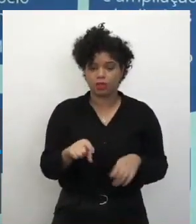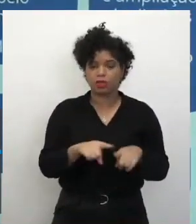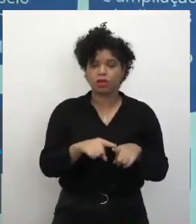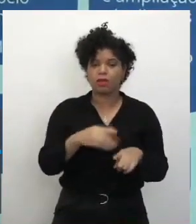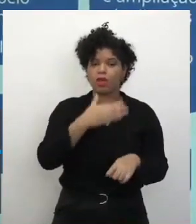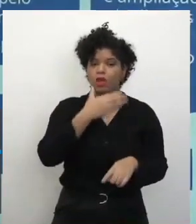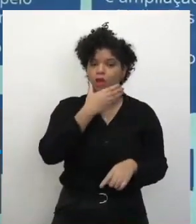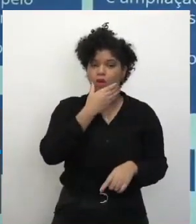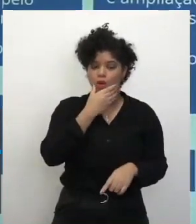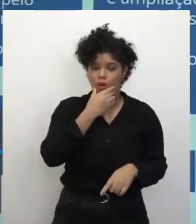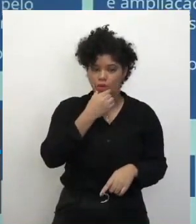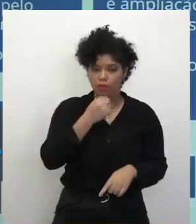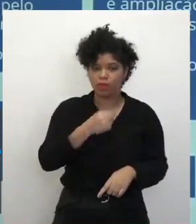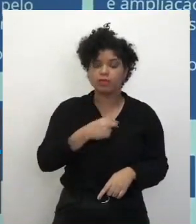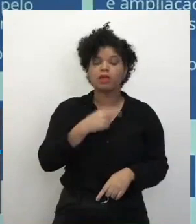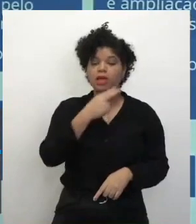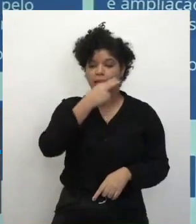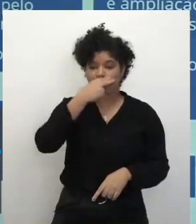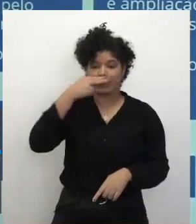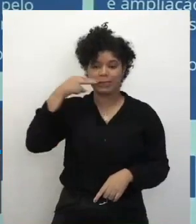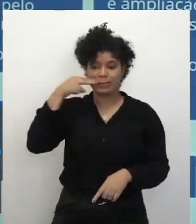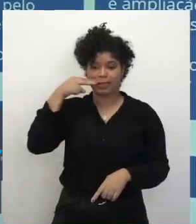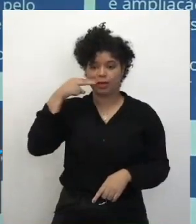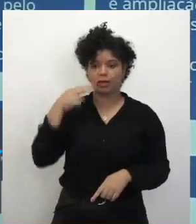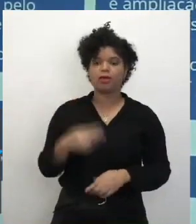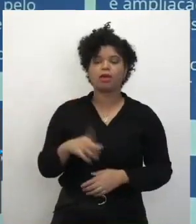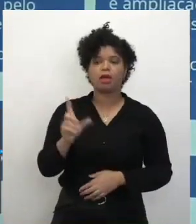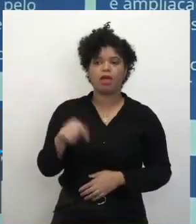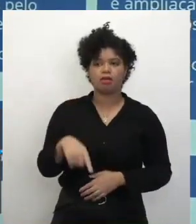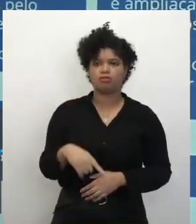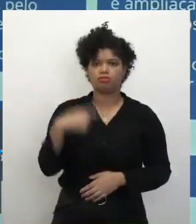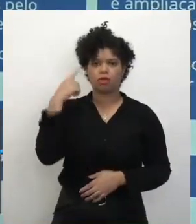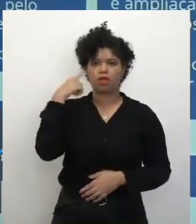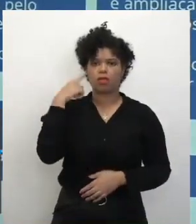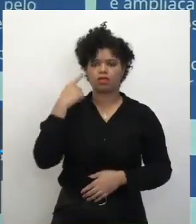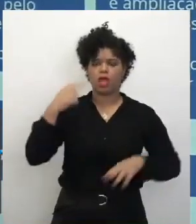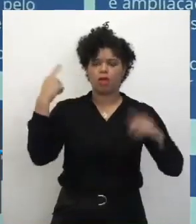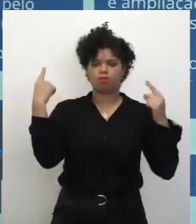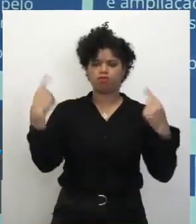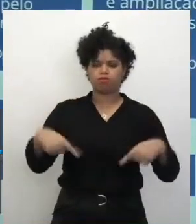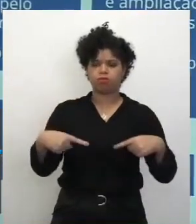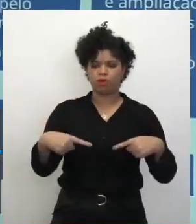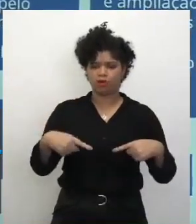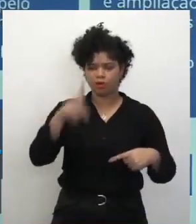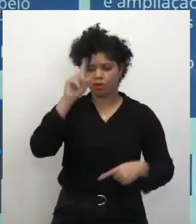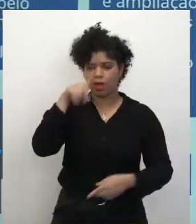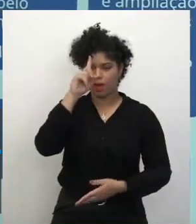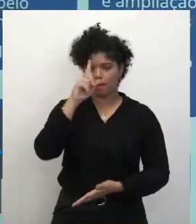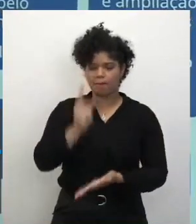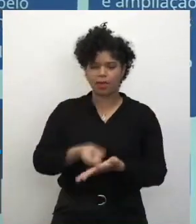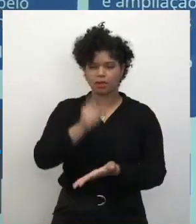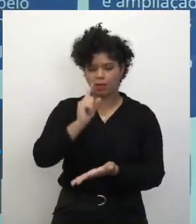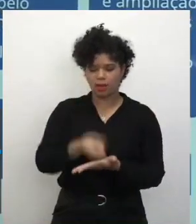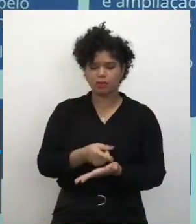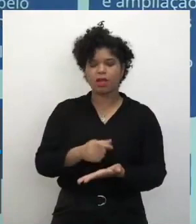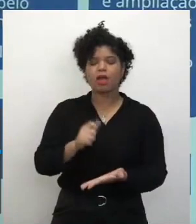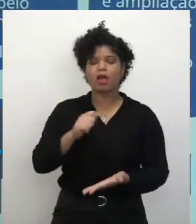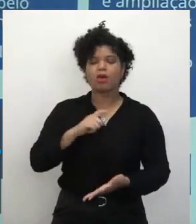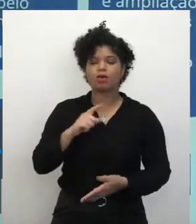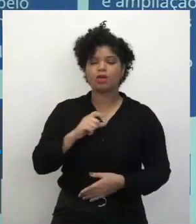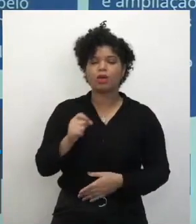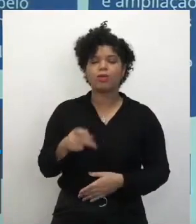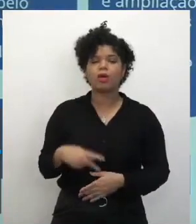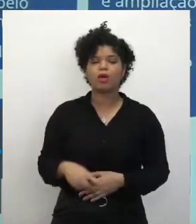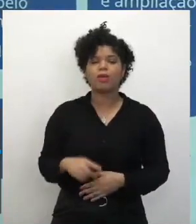se caracterizam como estados totalitários e num estado totalitário a inclusive uma forte e